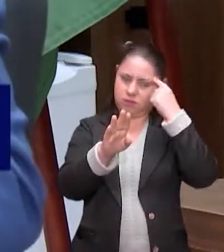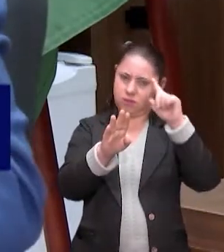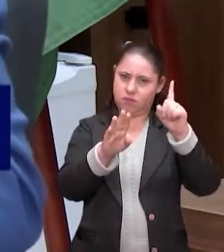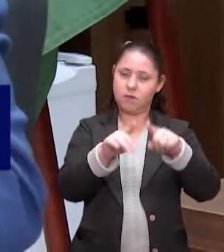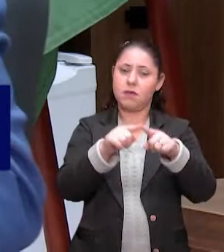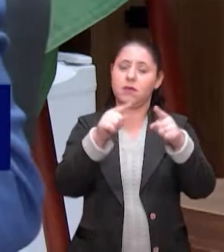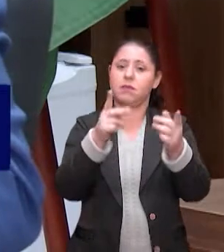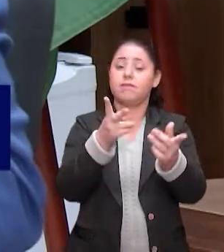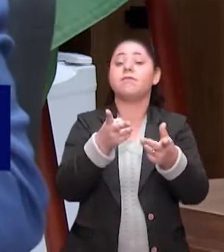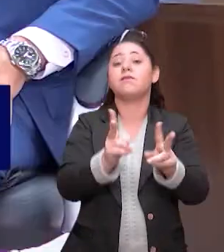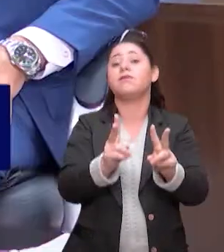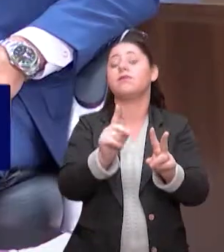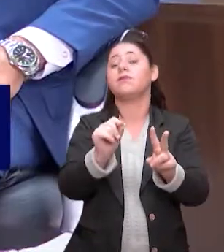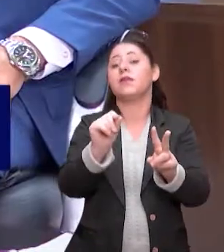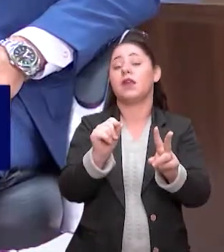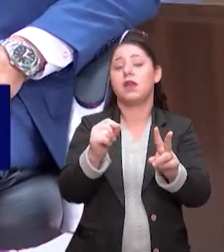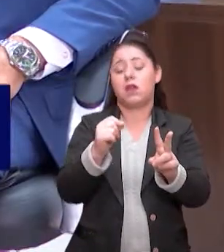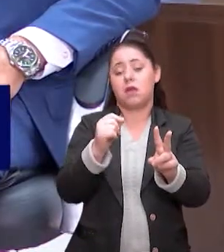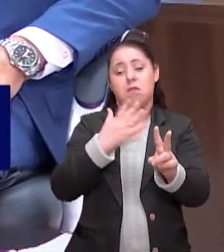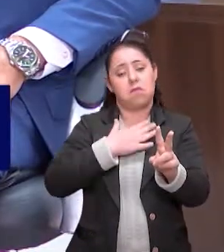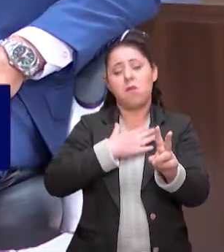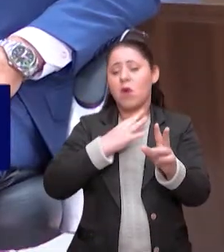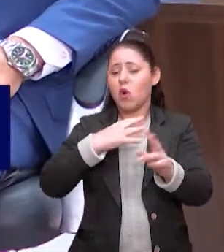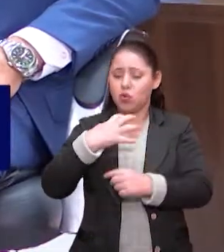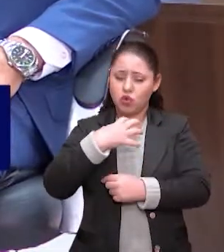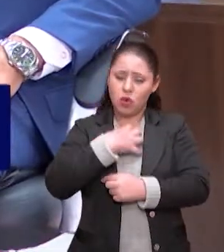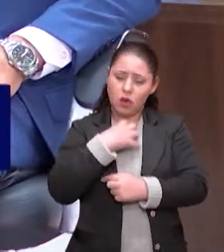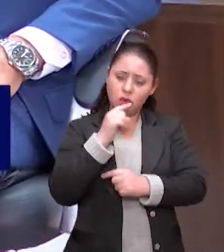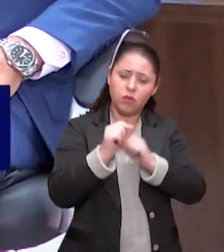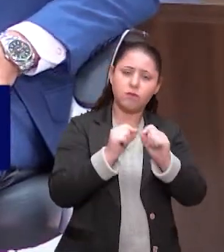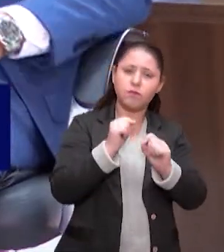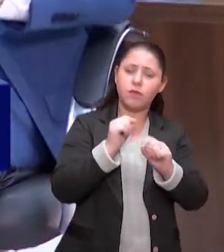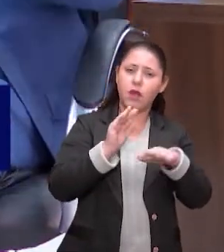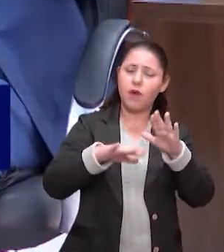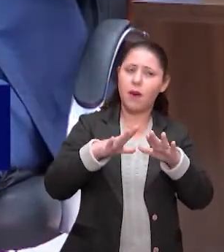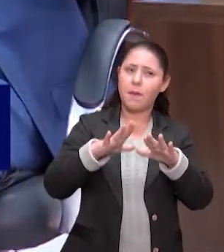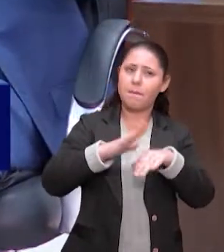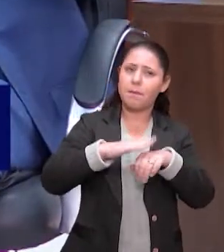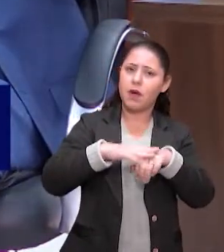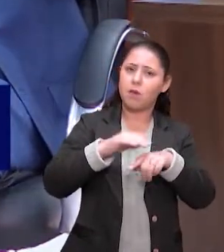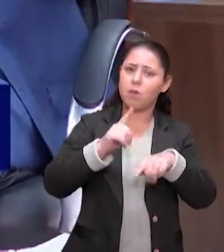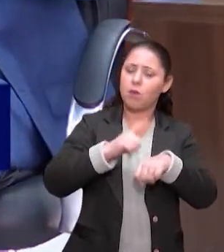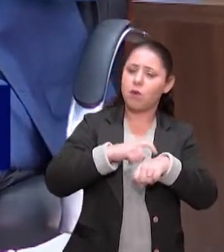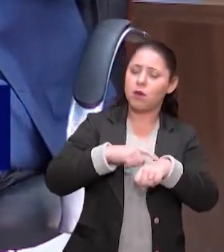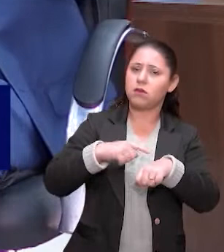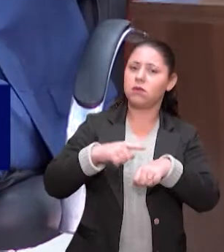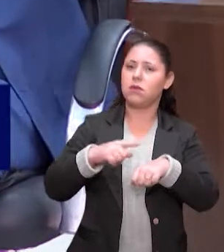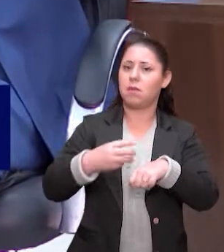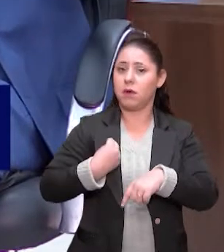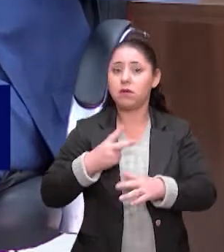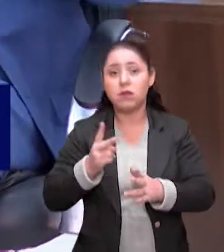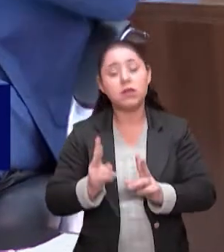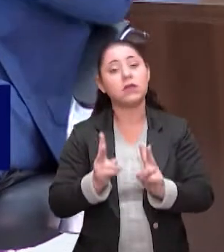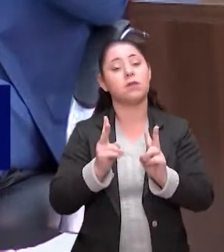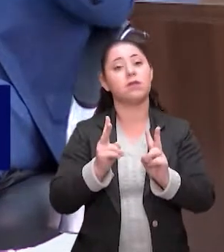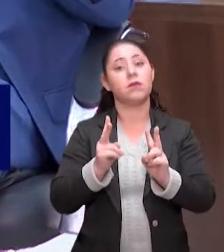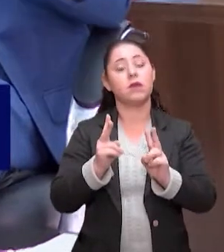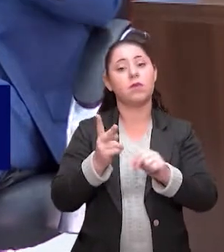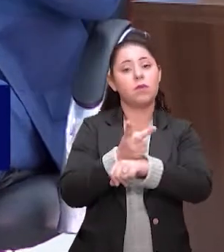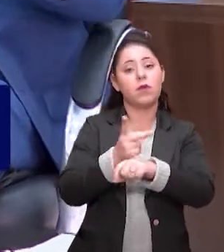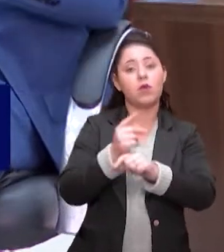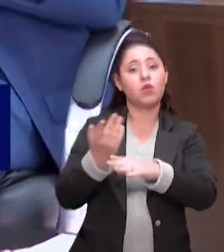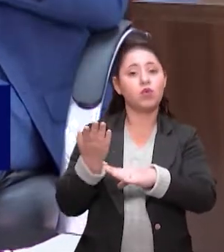não. Mas eu sempre, da minha maneira, em alguns momentos com mais participação, em outros de maneira mais singela, mas eu sempre